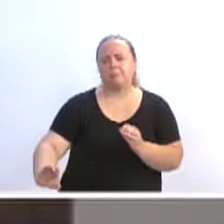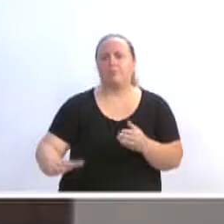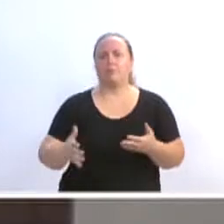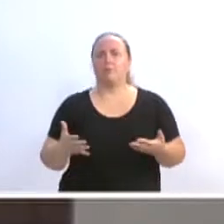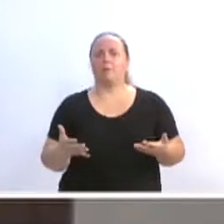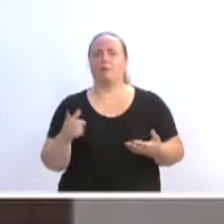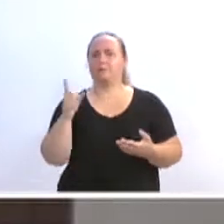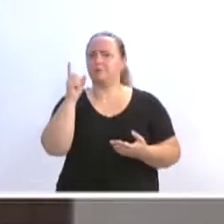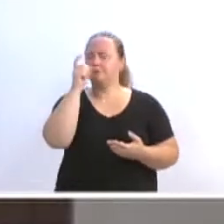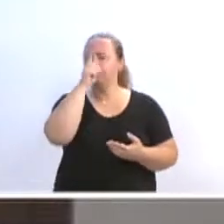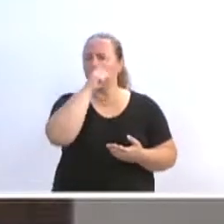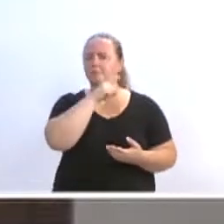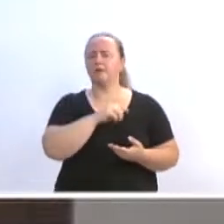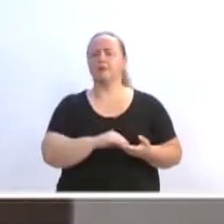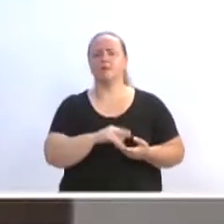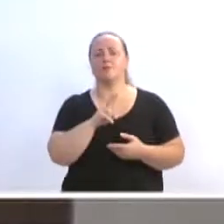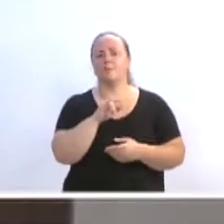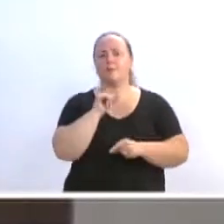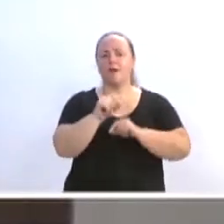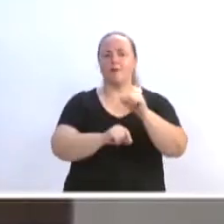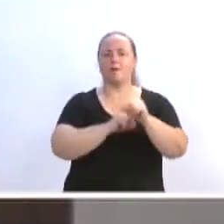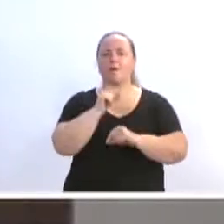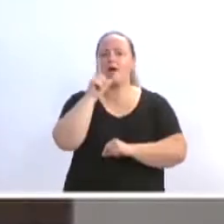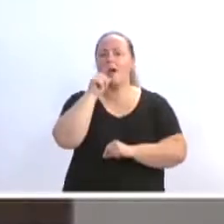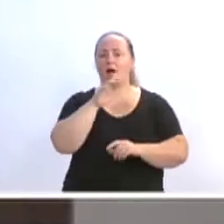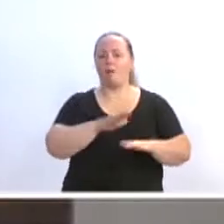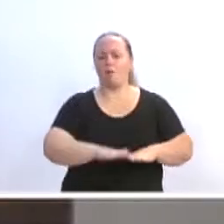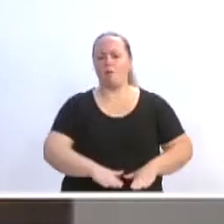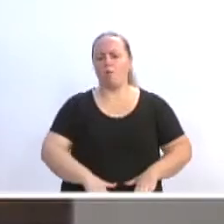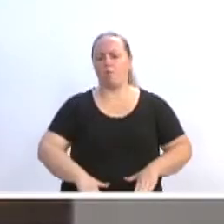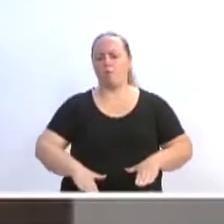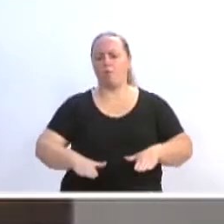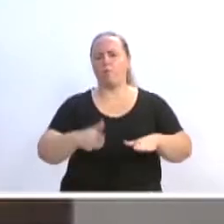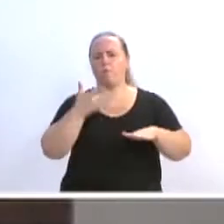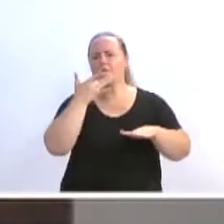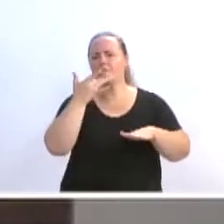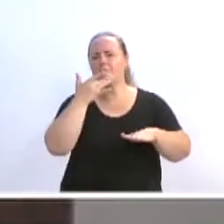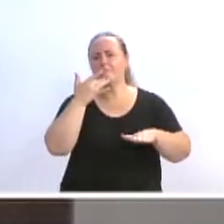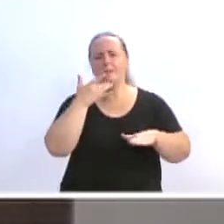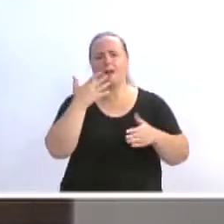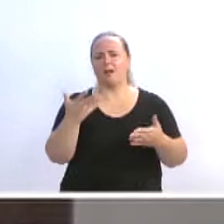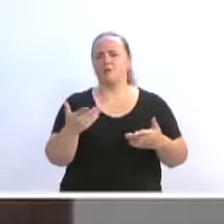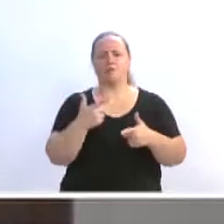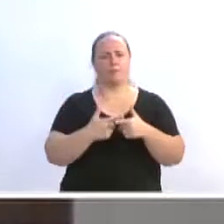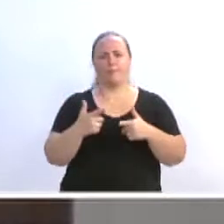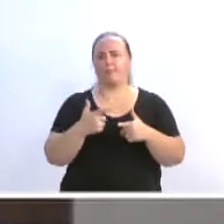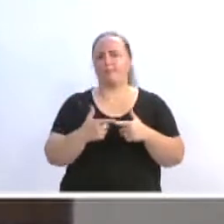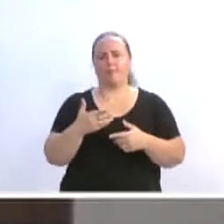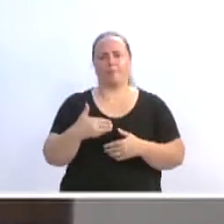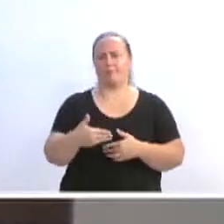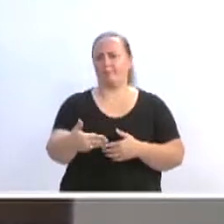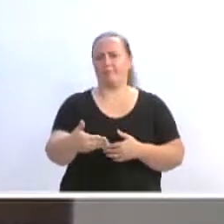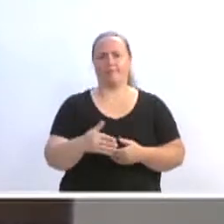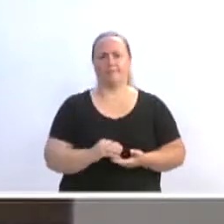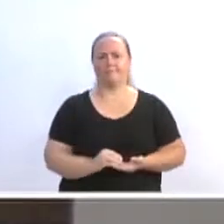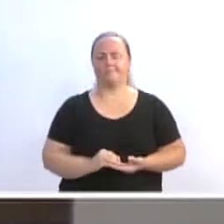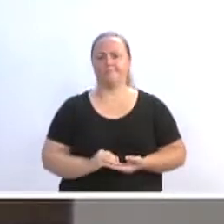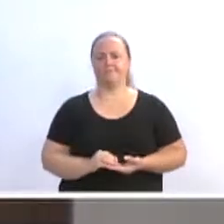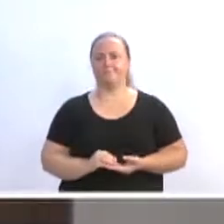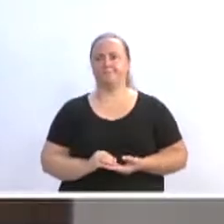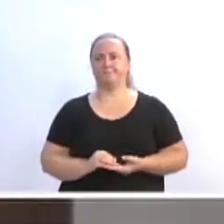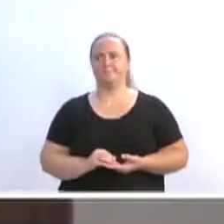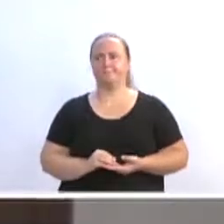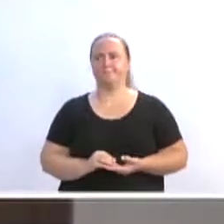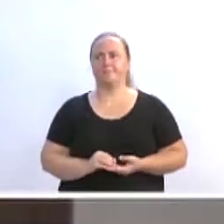O vice-presidente da Câmara, vereador Almir Vieira, alertou que antes de qualquer construção é preciso fazer a análise